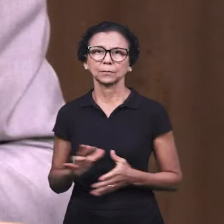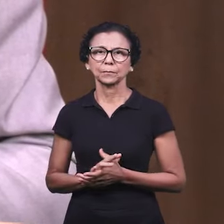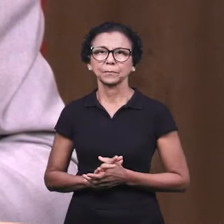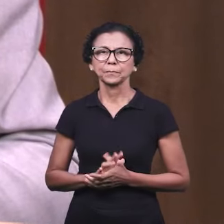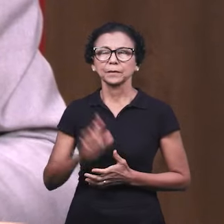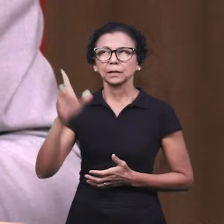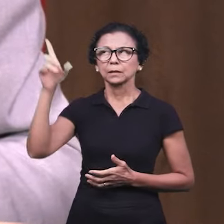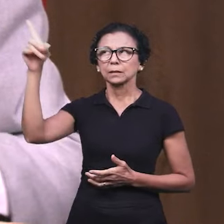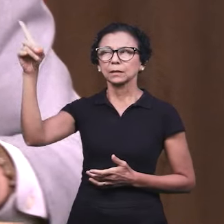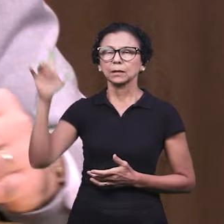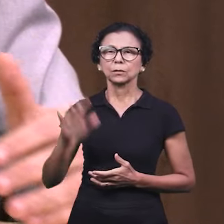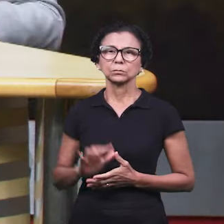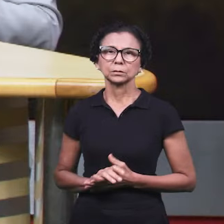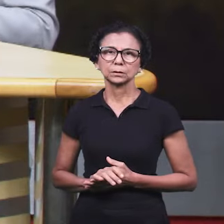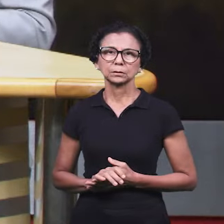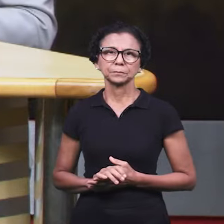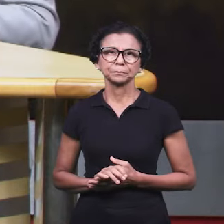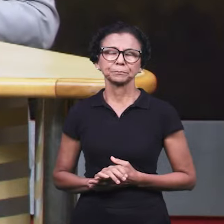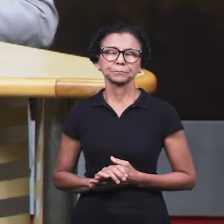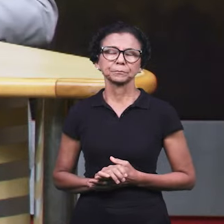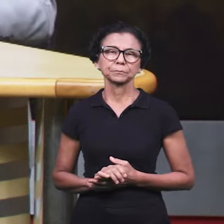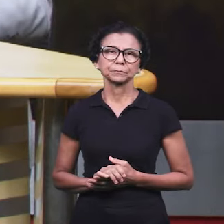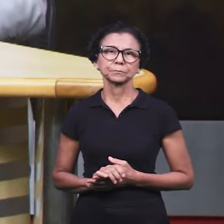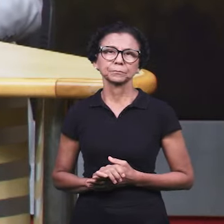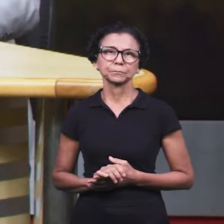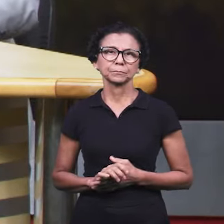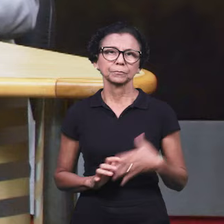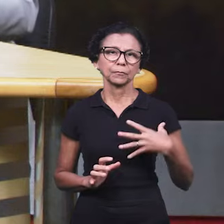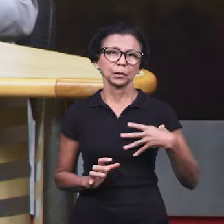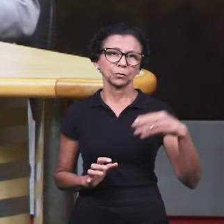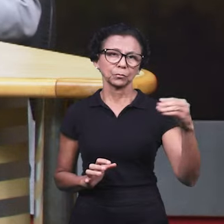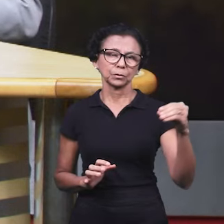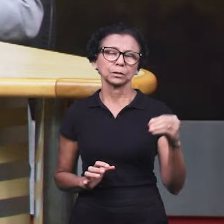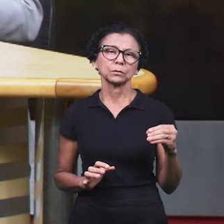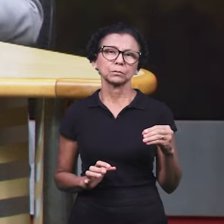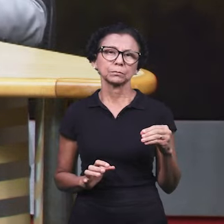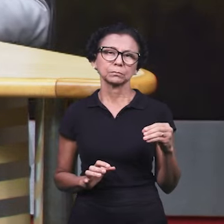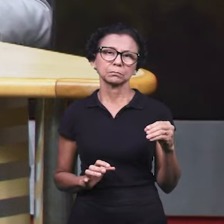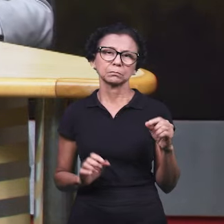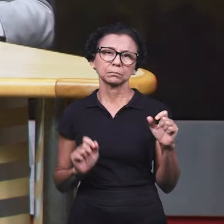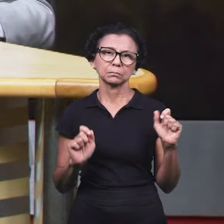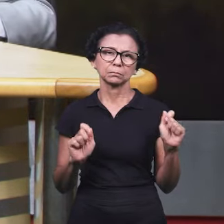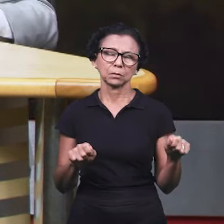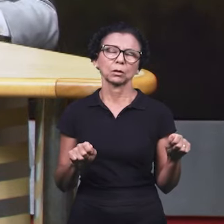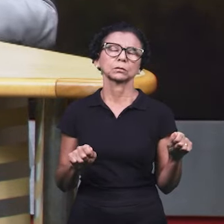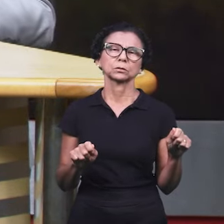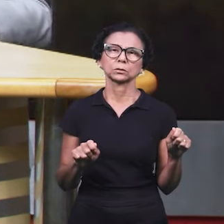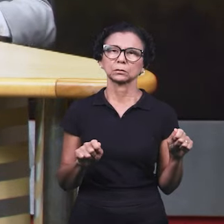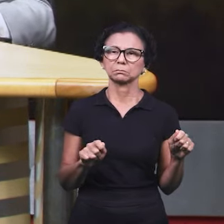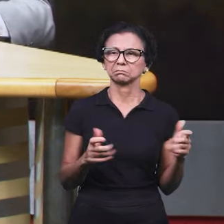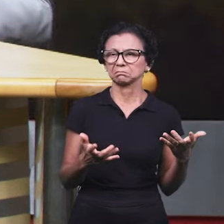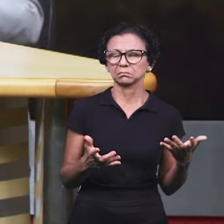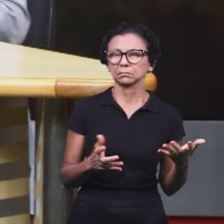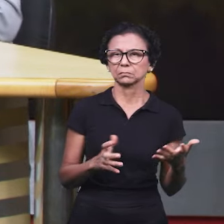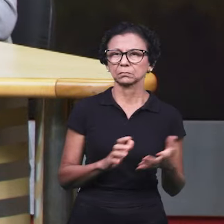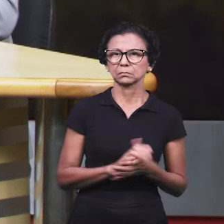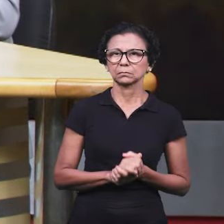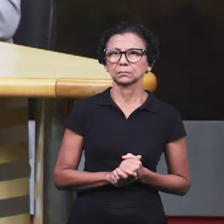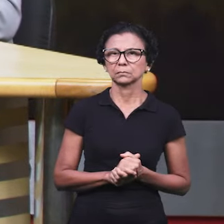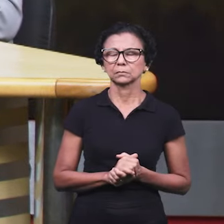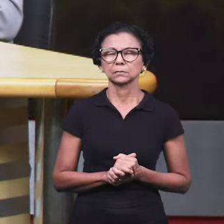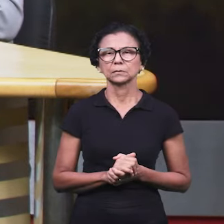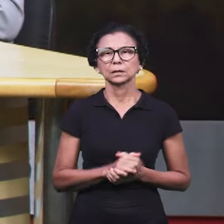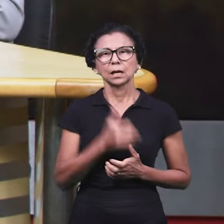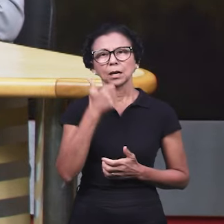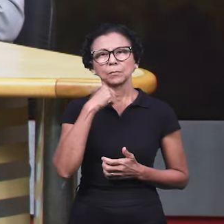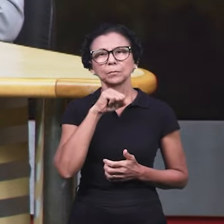eh como filho de Deus que pode ser qualquer um né tenha ele os pais vivos ou não né